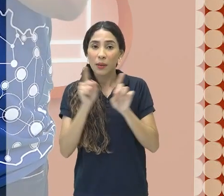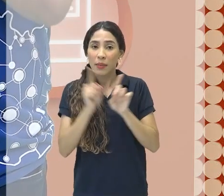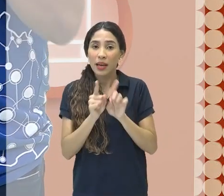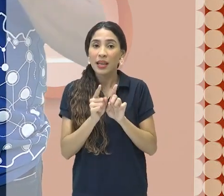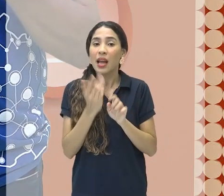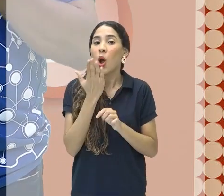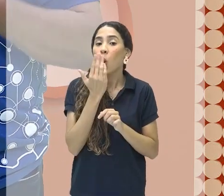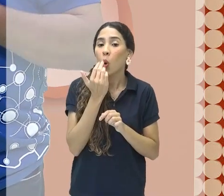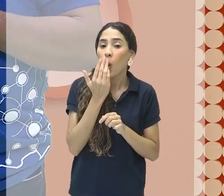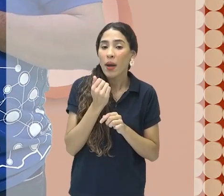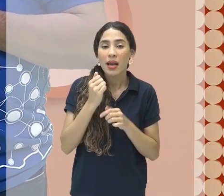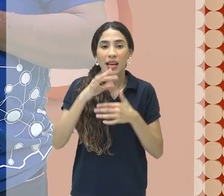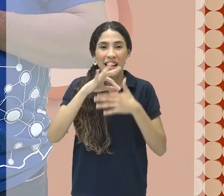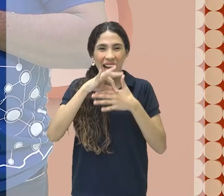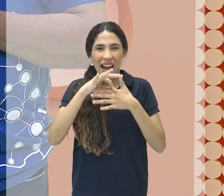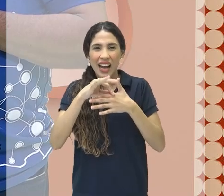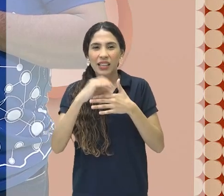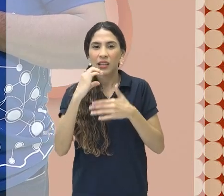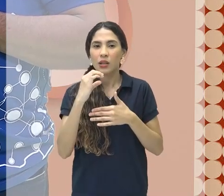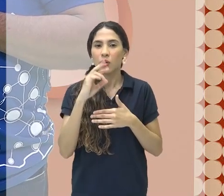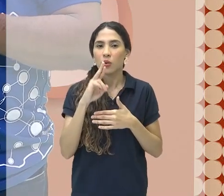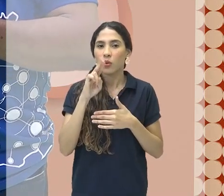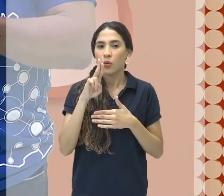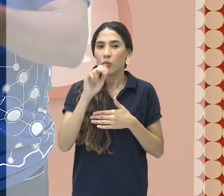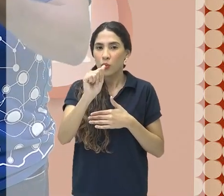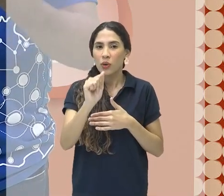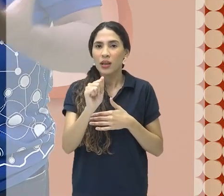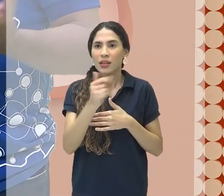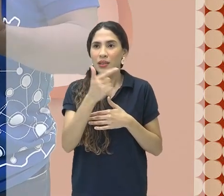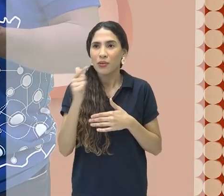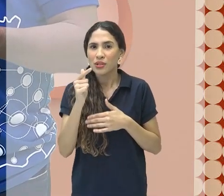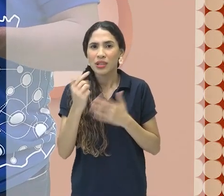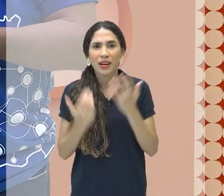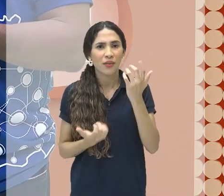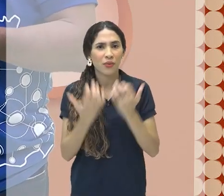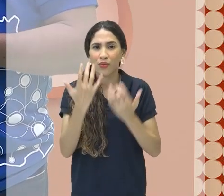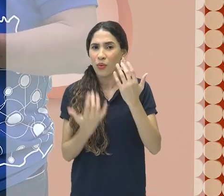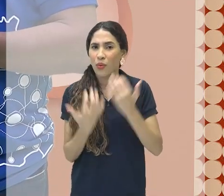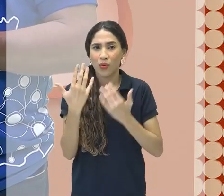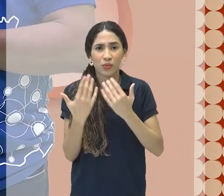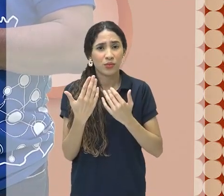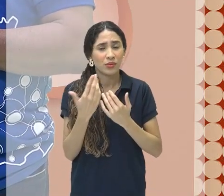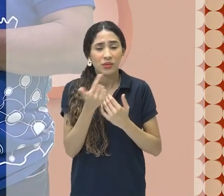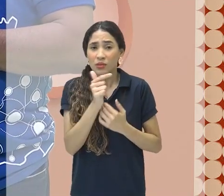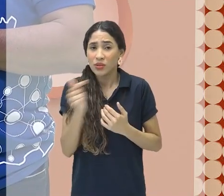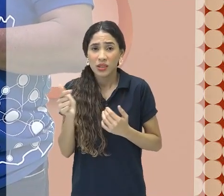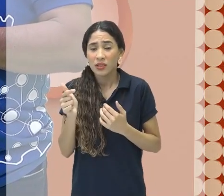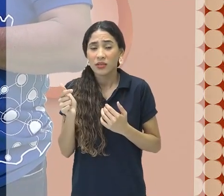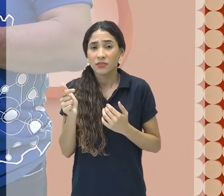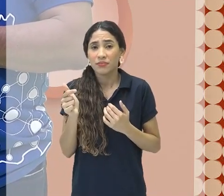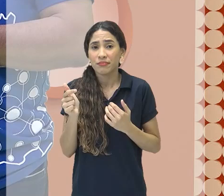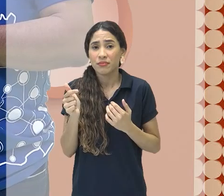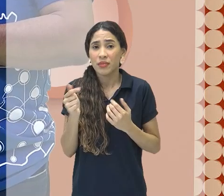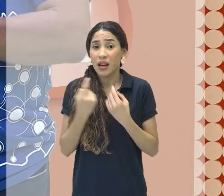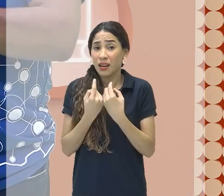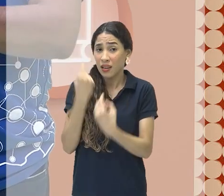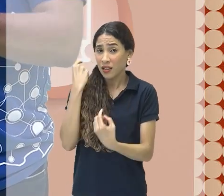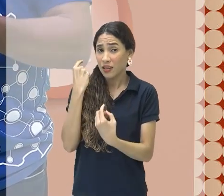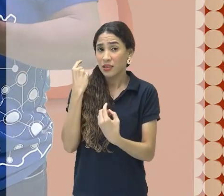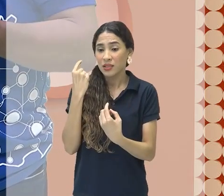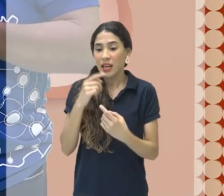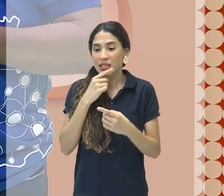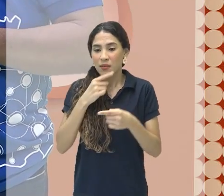para comer carne crua, né? Não tinha nem fogo, né? Um determinado tempo não existia.